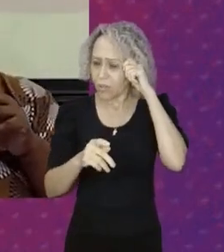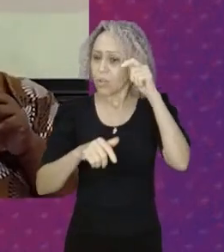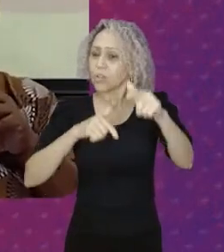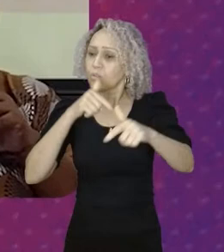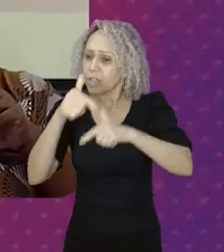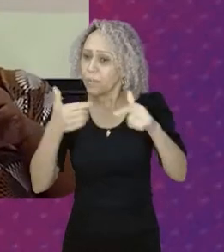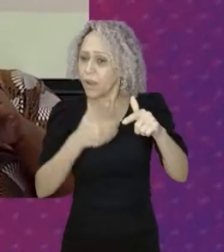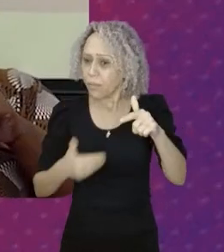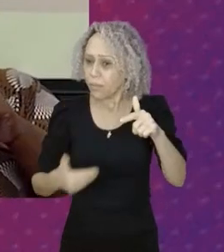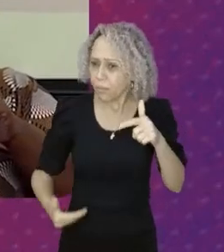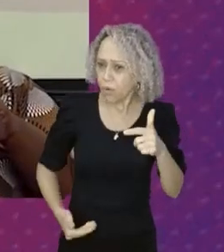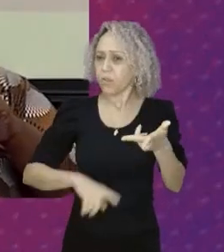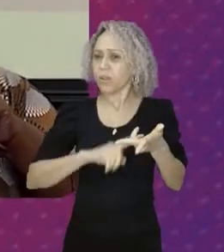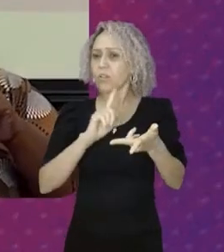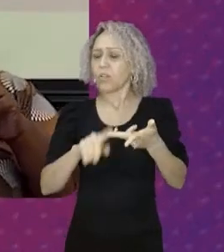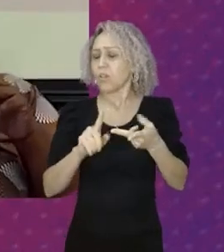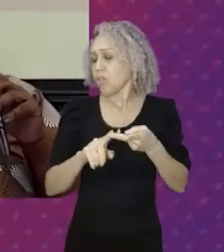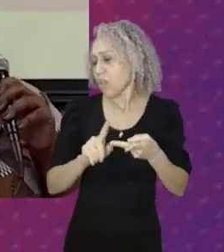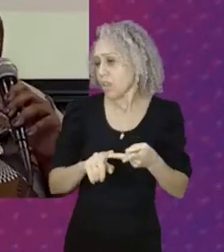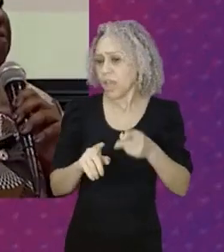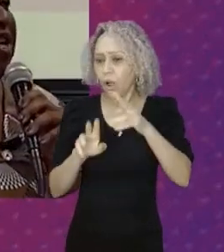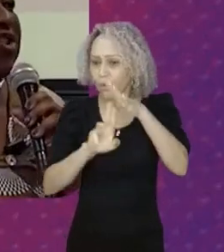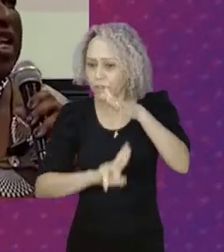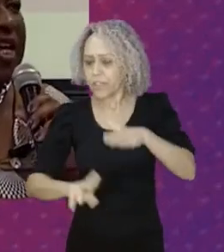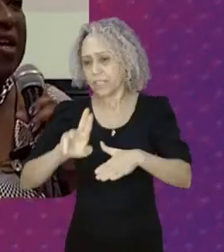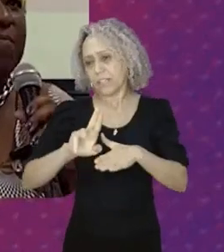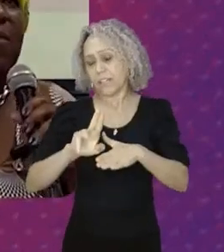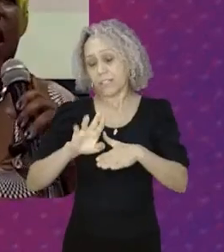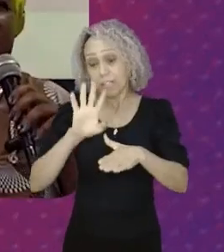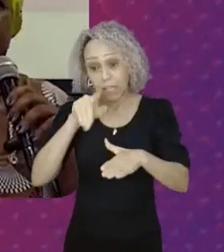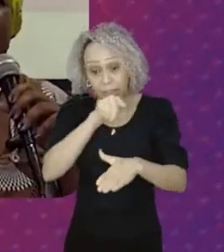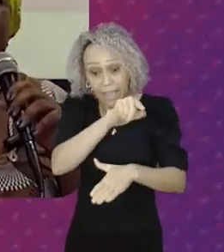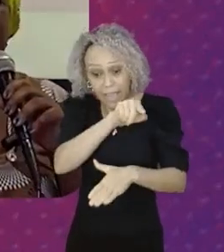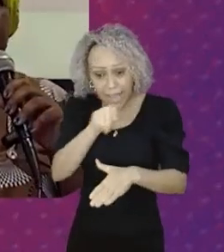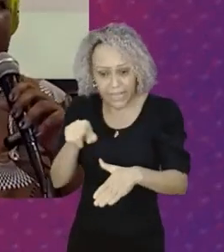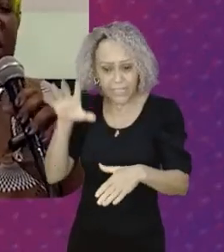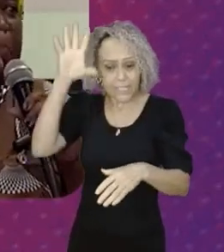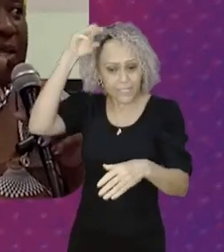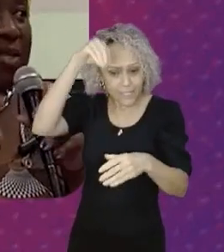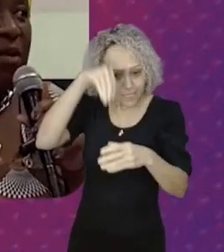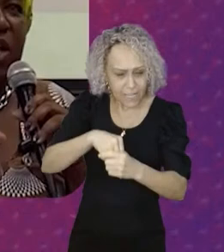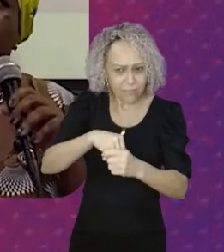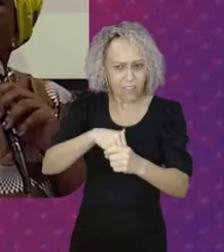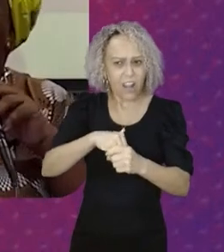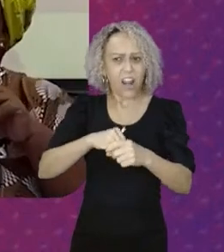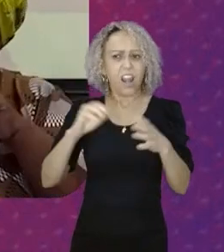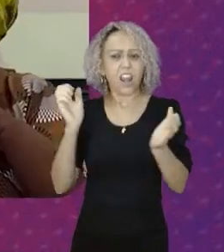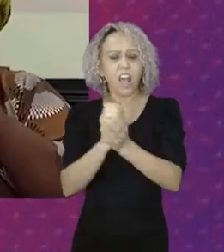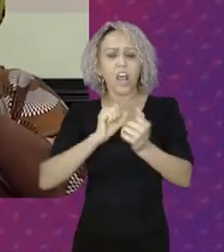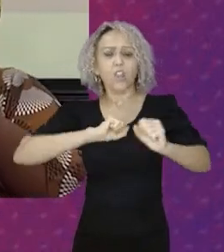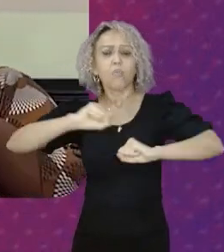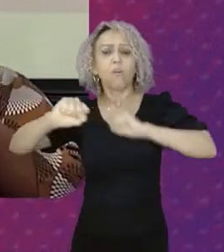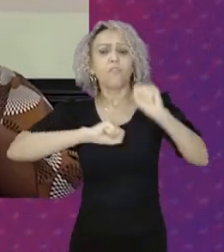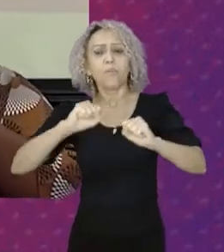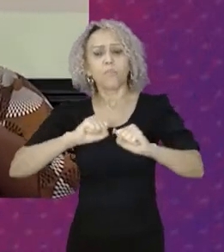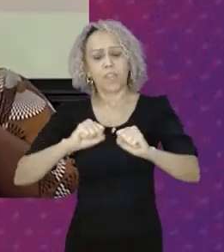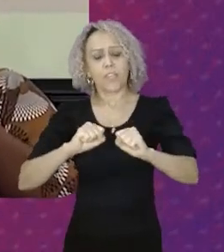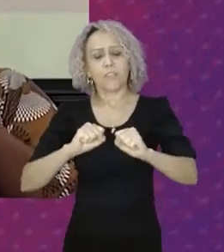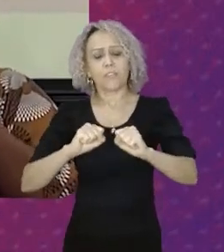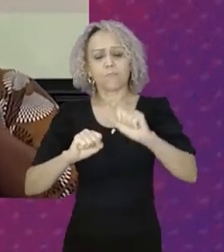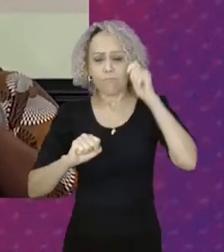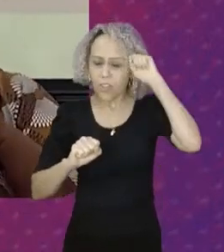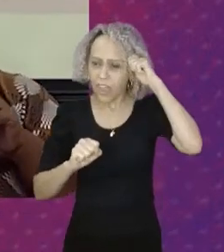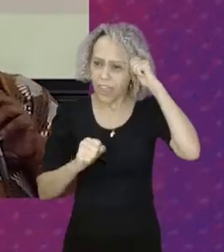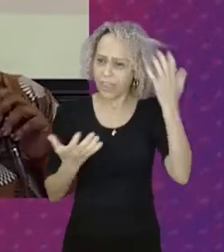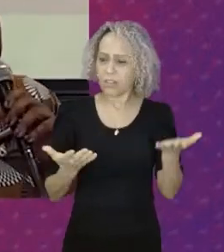ensino superior, vocês vão encontrar desde os documentos da Frente Negra, a demanda para a expansão da escola pública e para o acesso